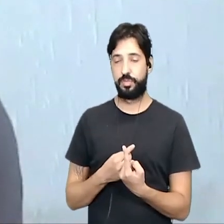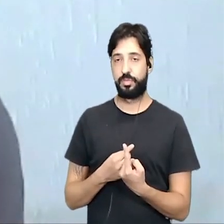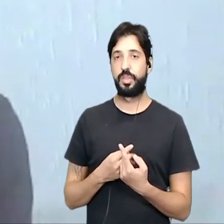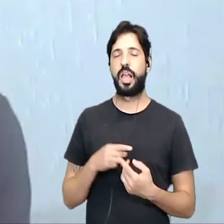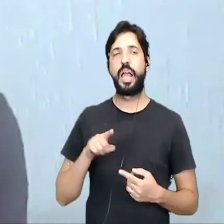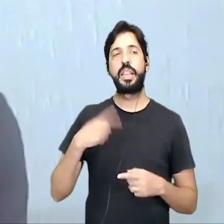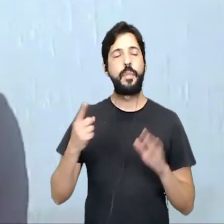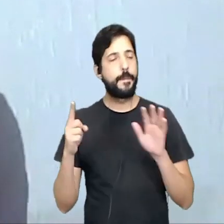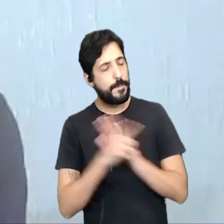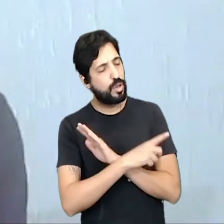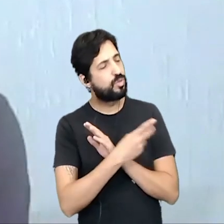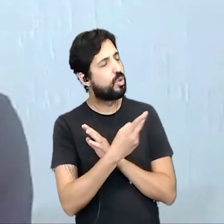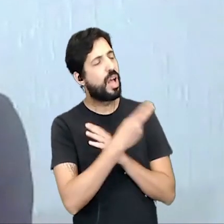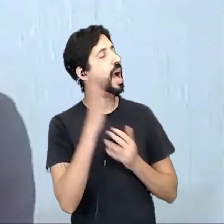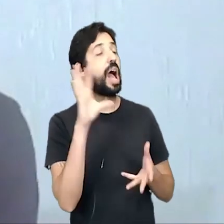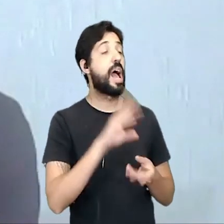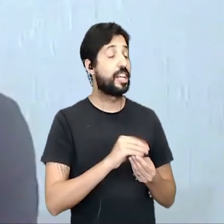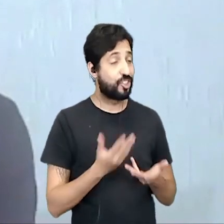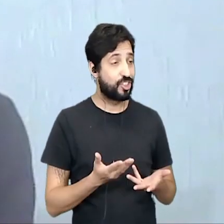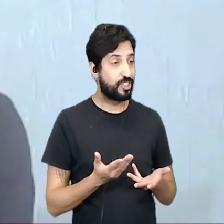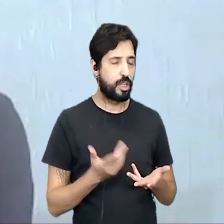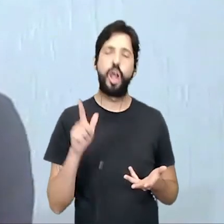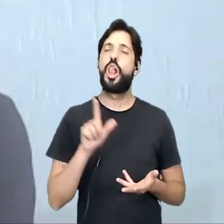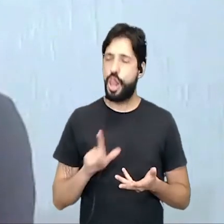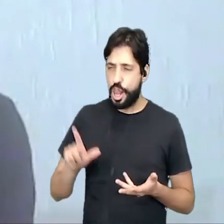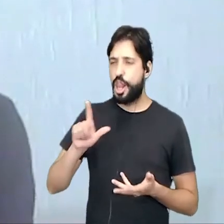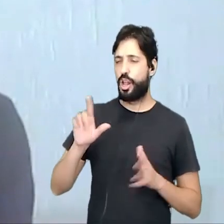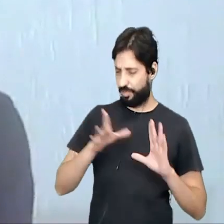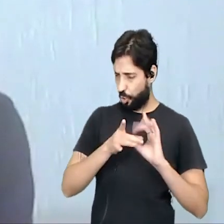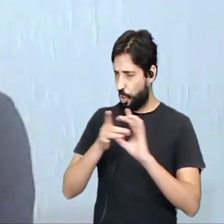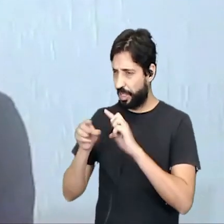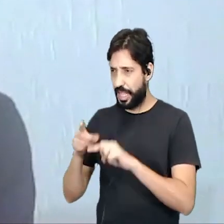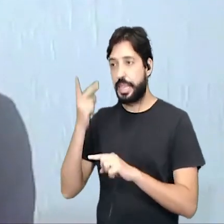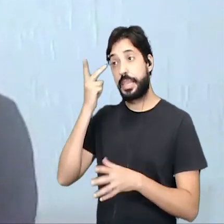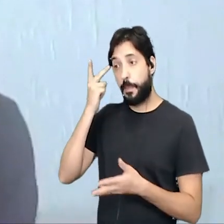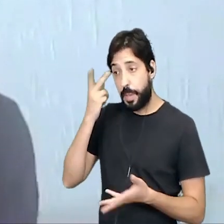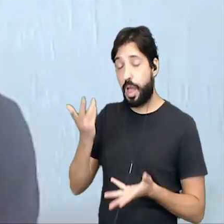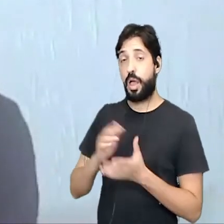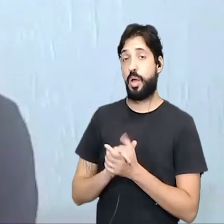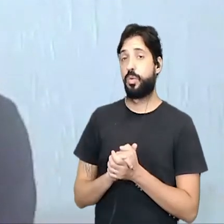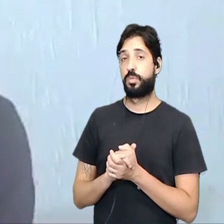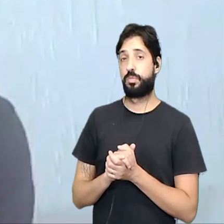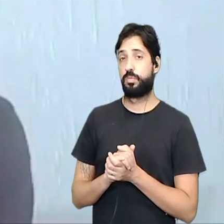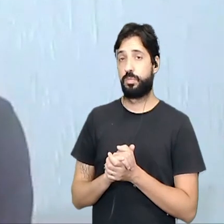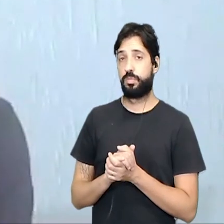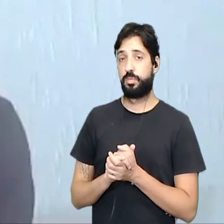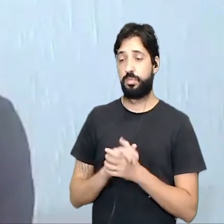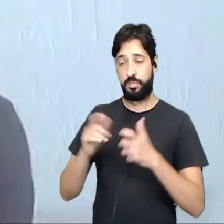E depois vai perguntar o que vocês acharam. É claro que ali naquele contexto, em São